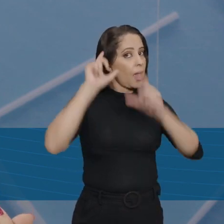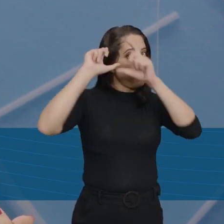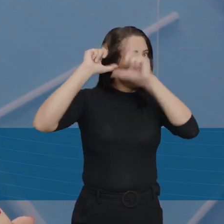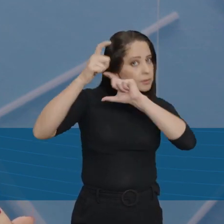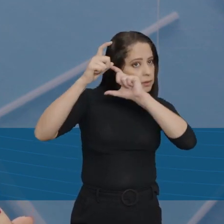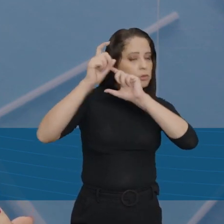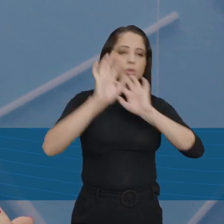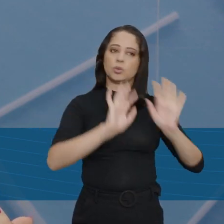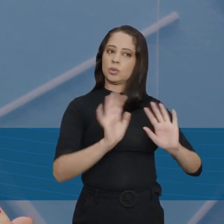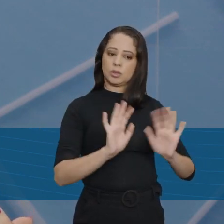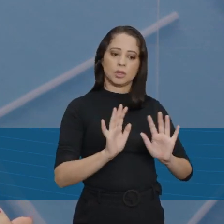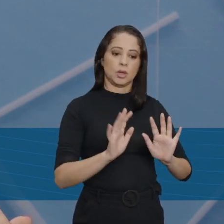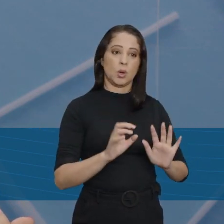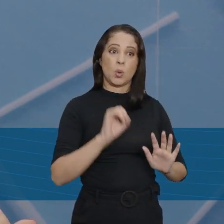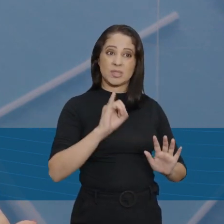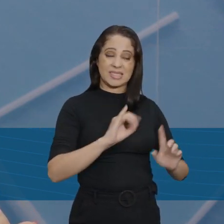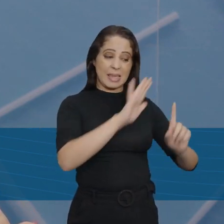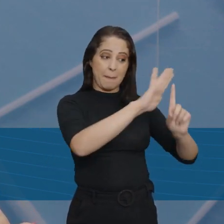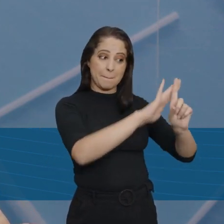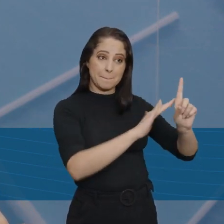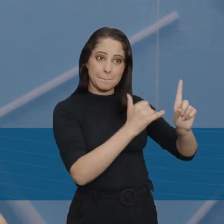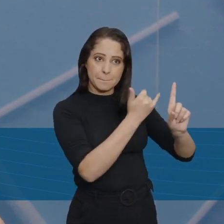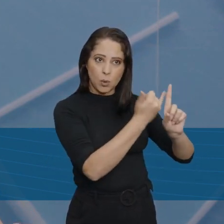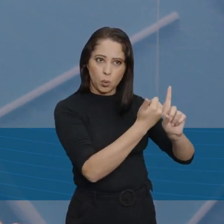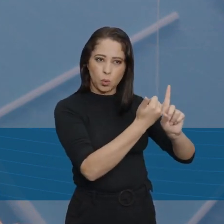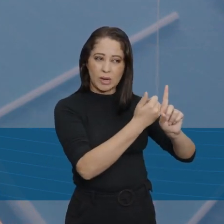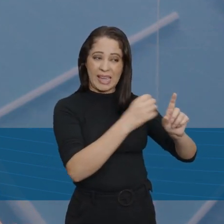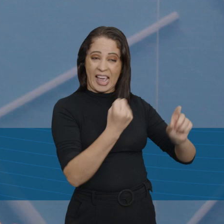Dependendo do nível aí do bullying, se ele não for